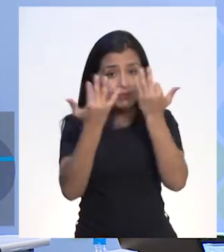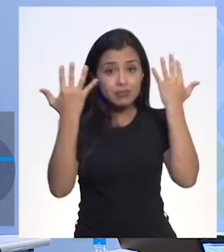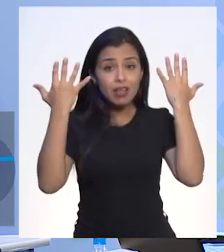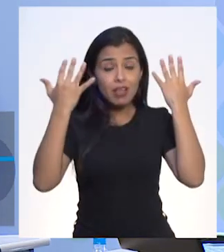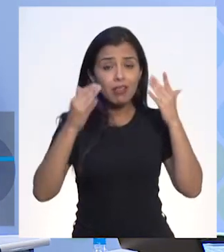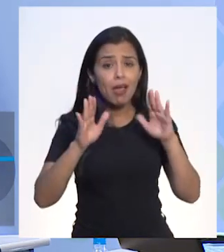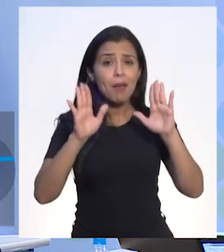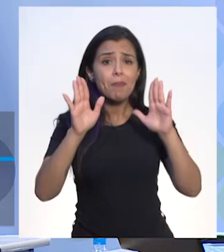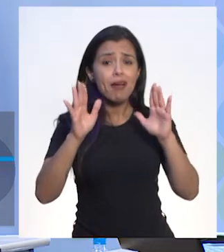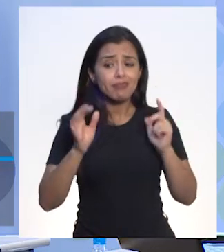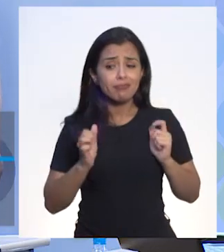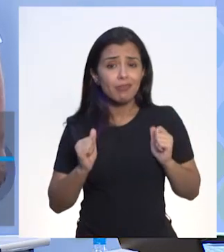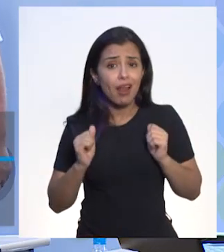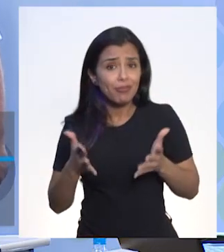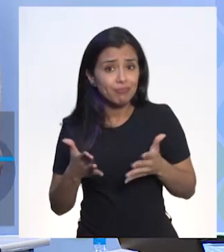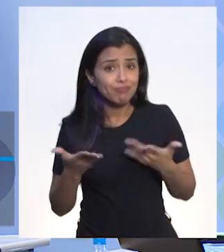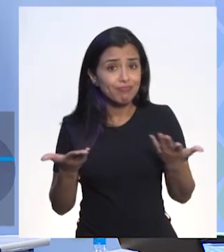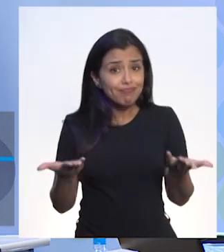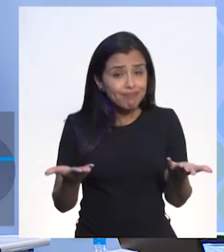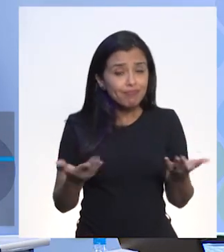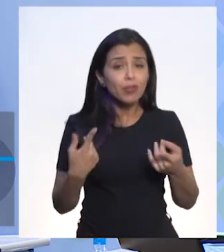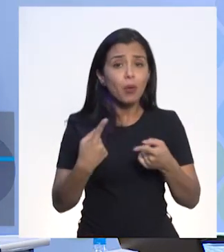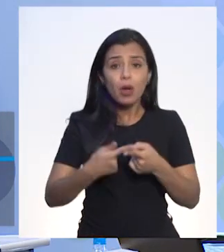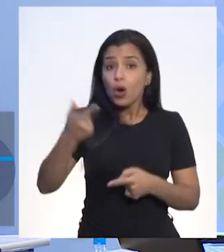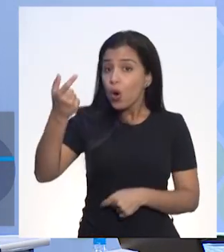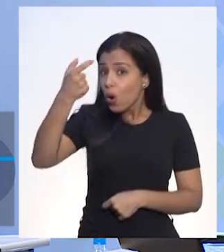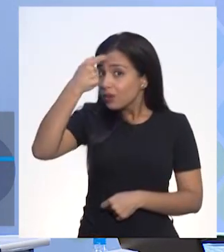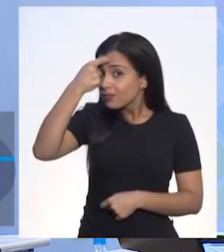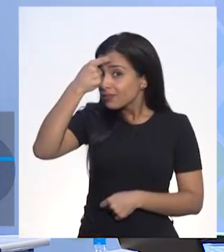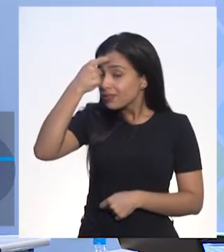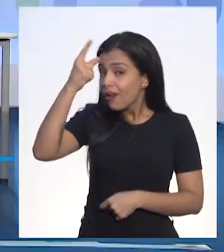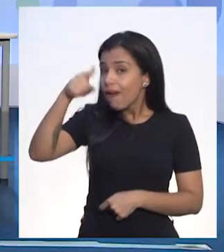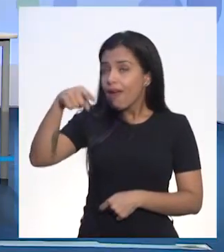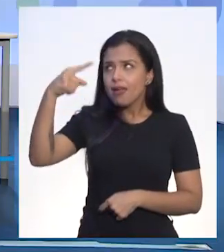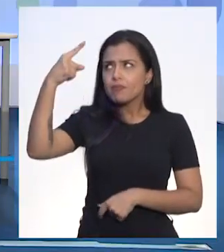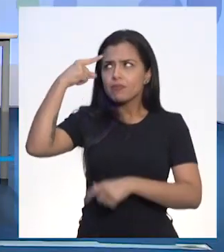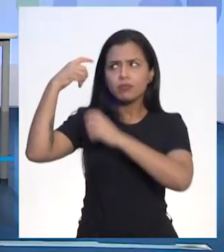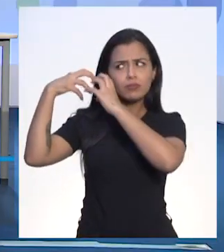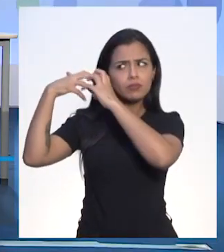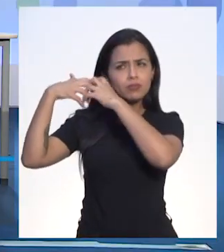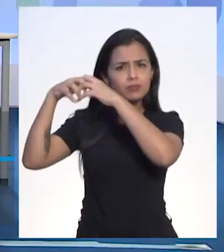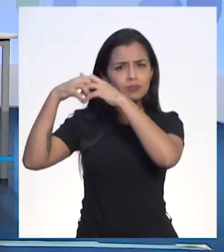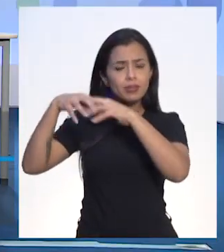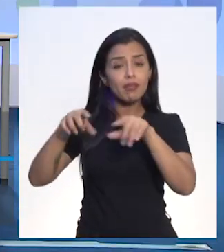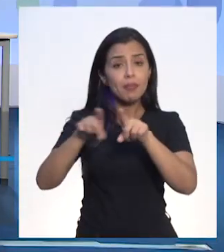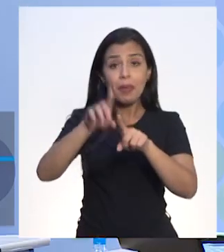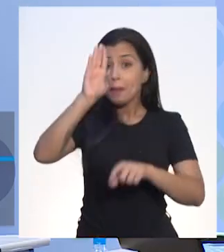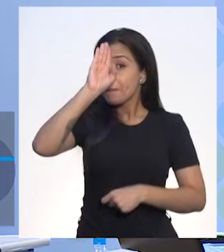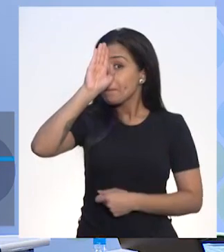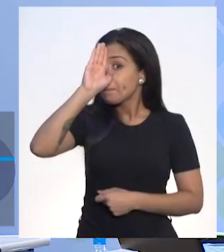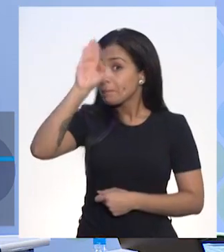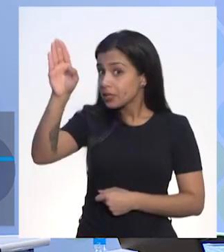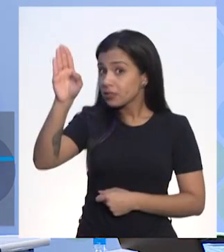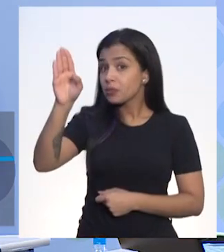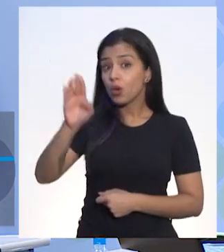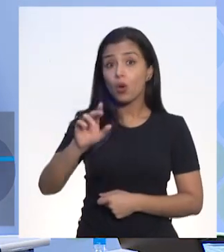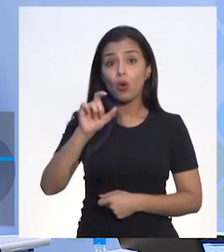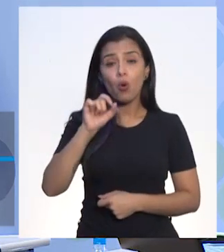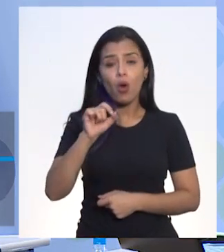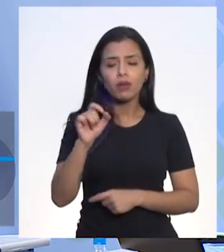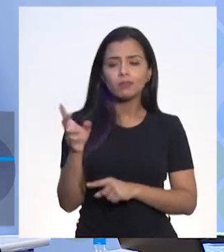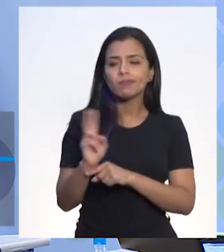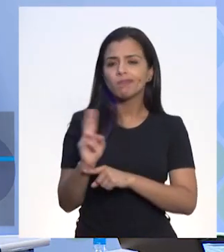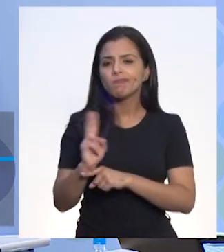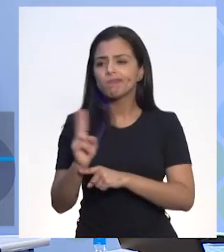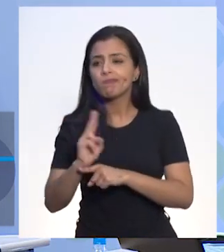mas cai naquele problema, conscientização, né, uma reflexão e, principalmente, né, uma